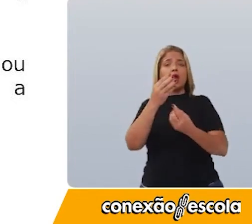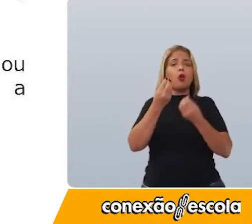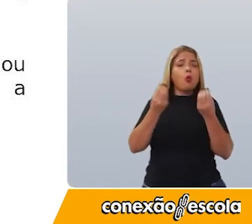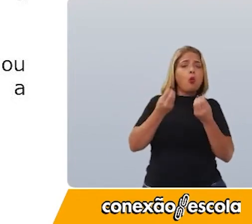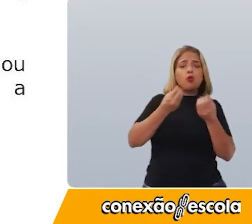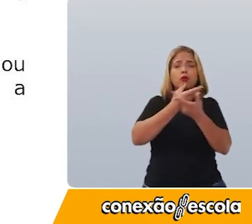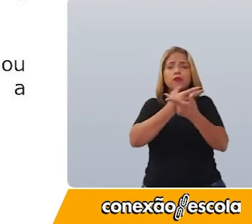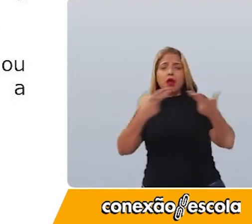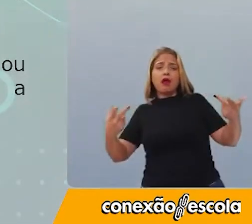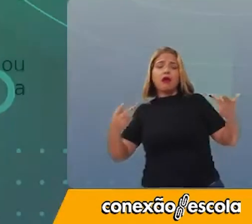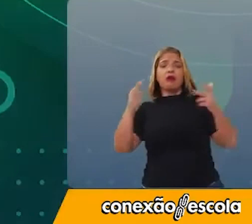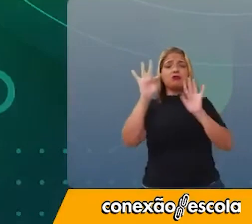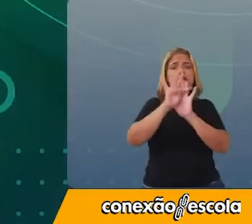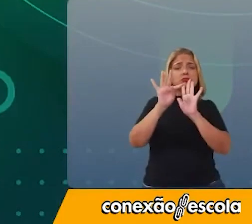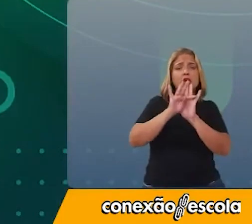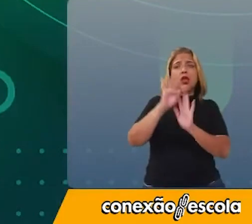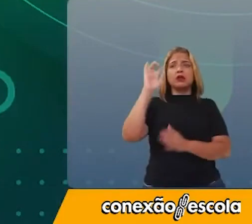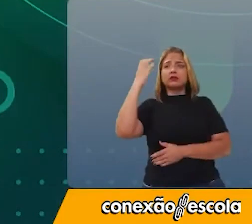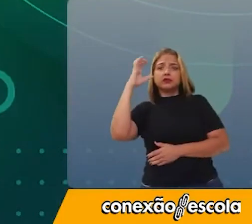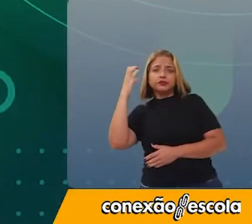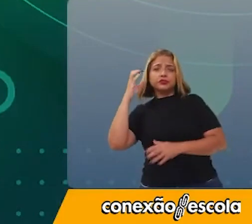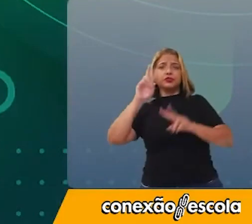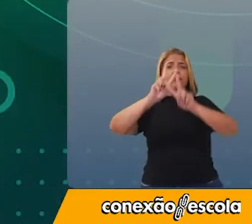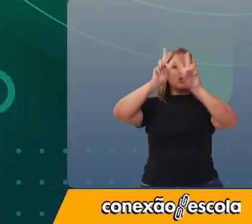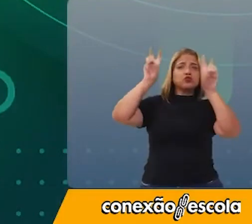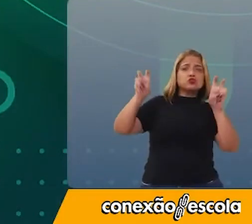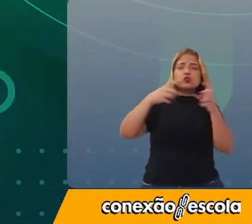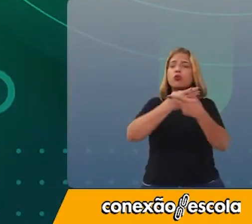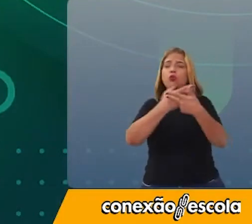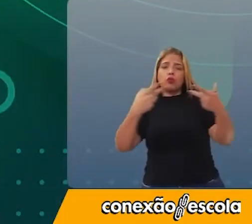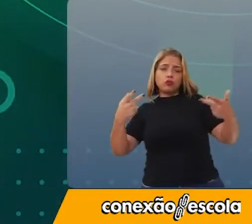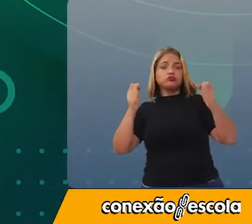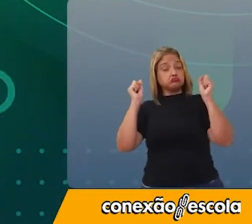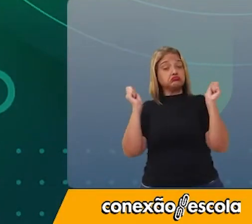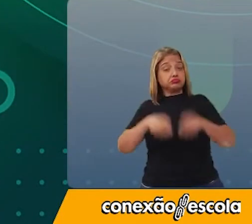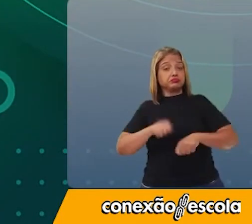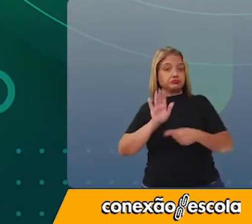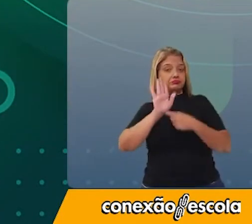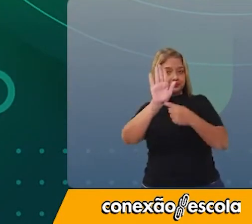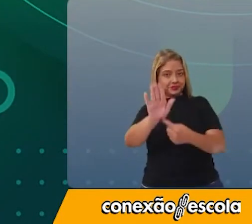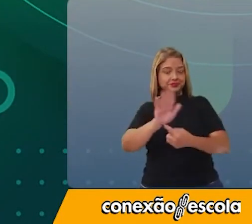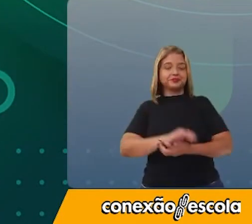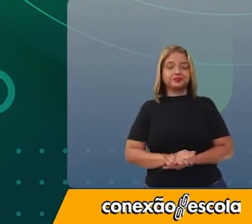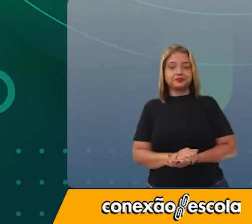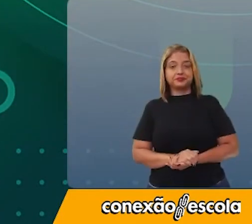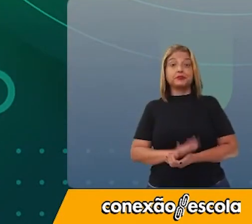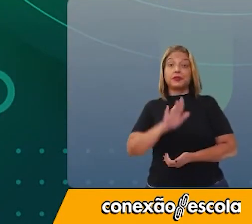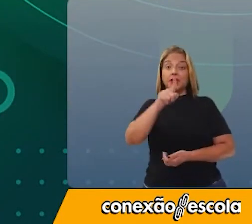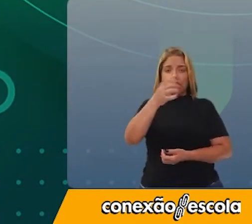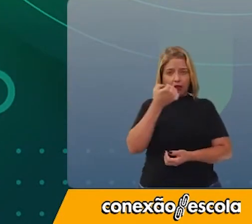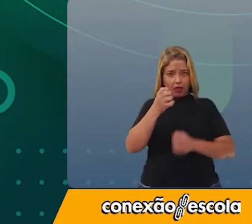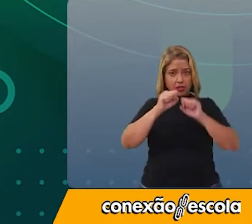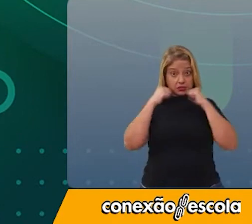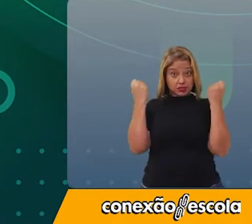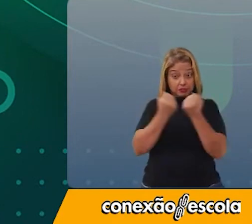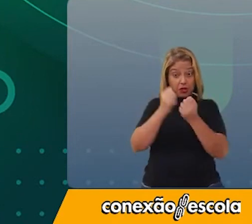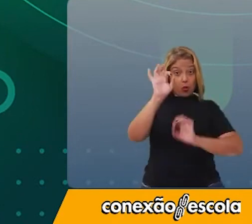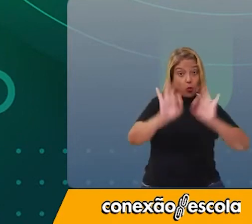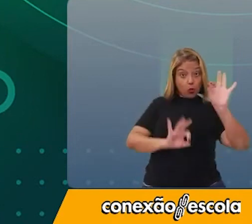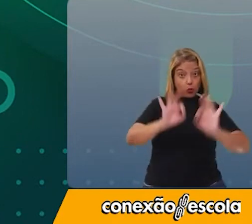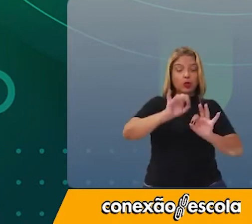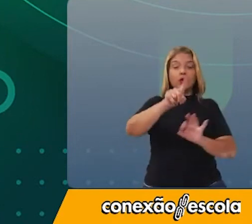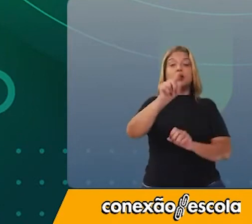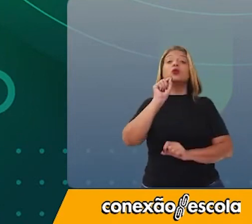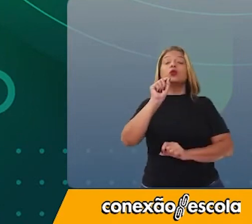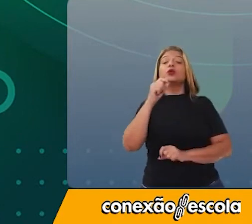de um assunto relacionado a determinada área. Então, para produzir um seminário, é importante, antes de